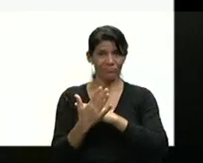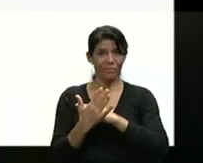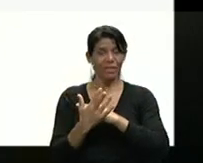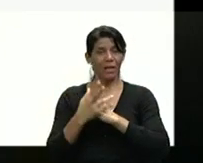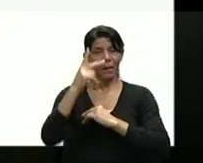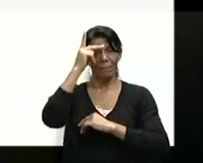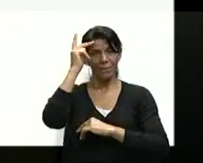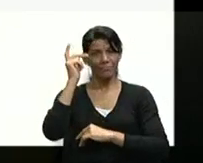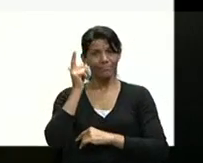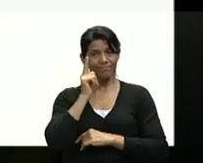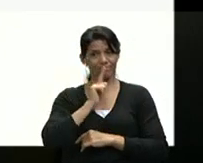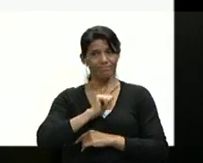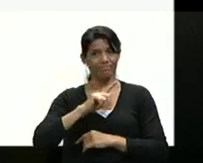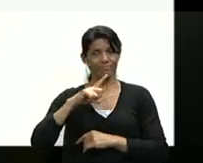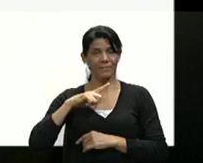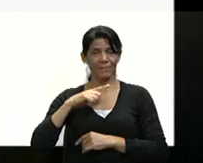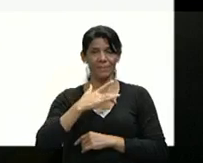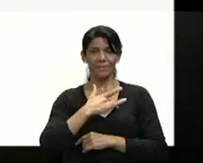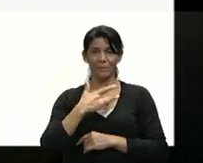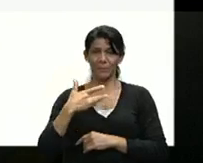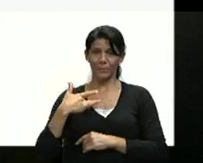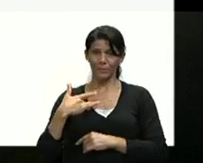tem que ser de qual forma?